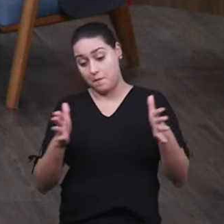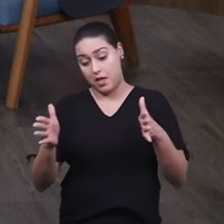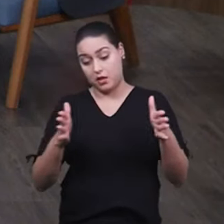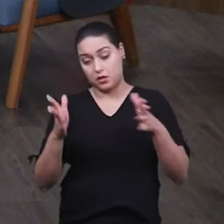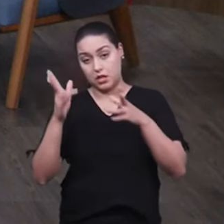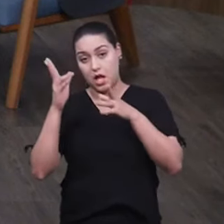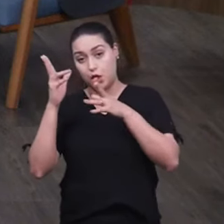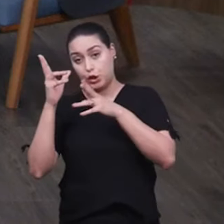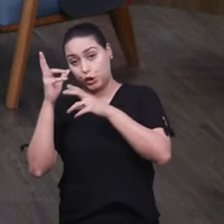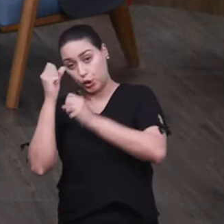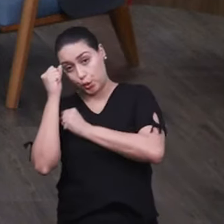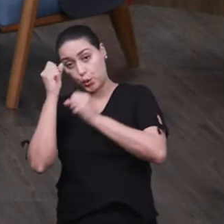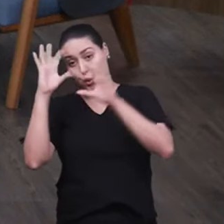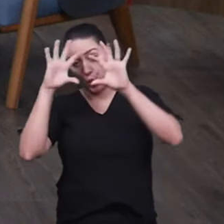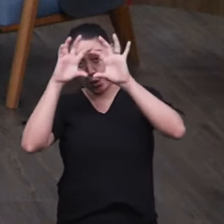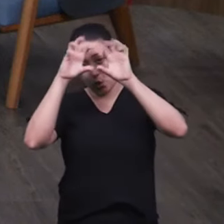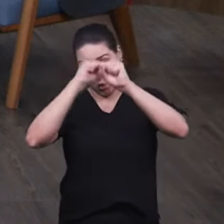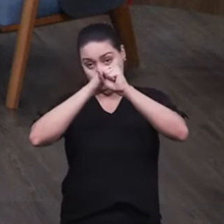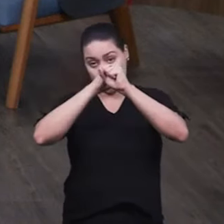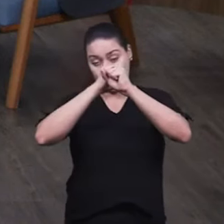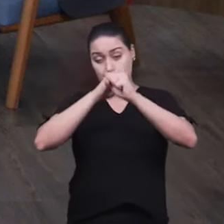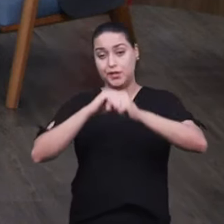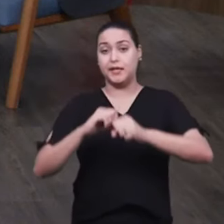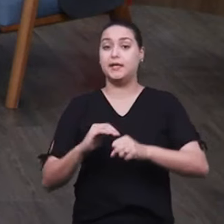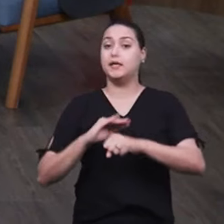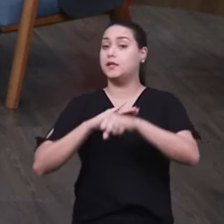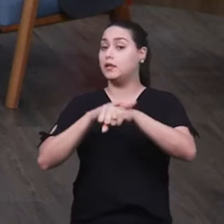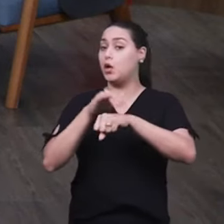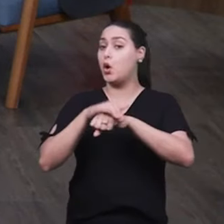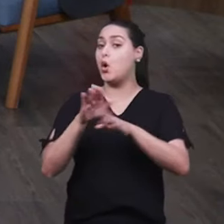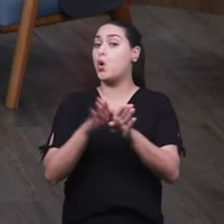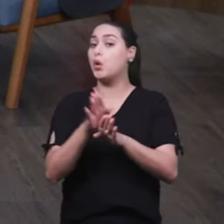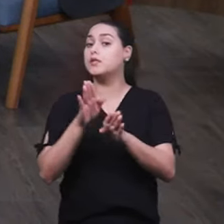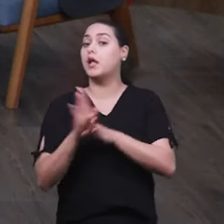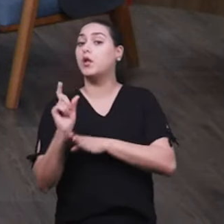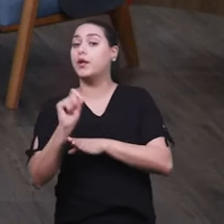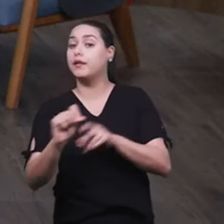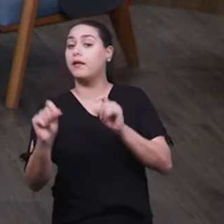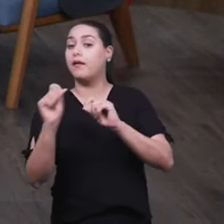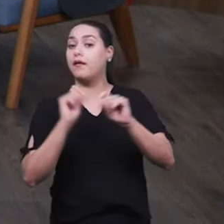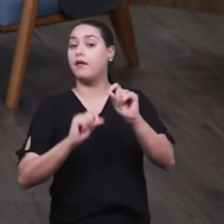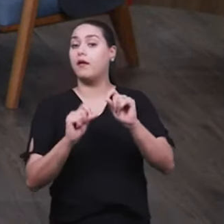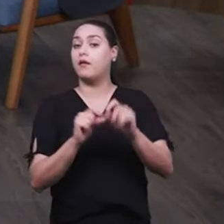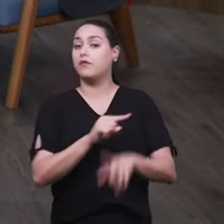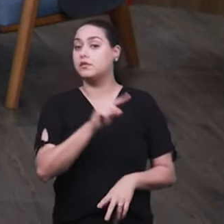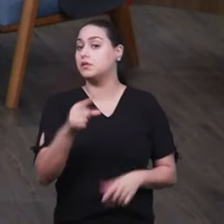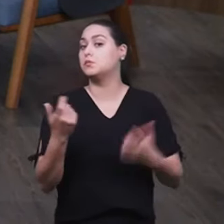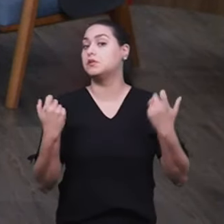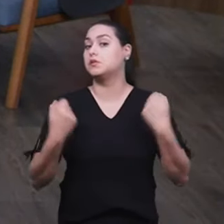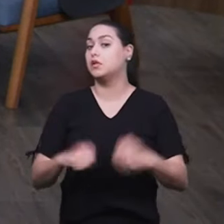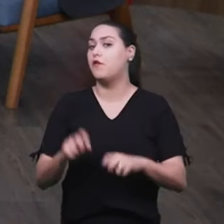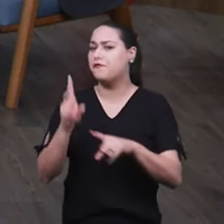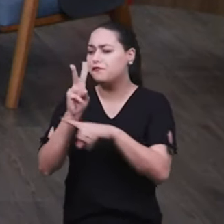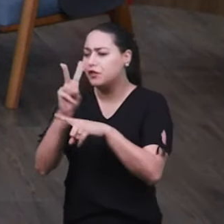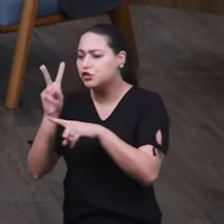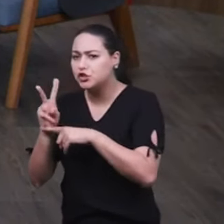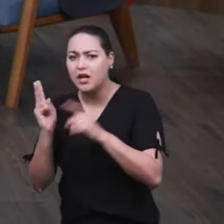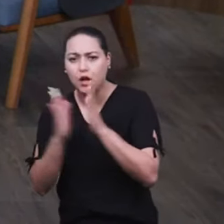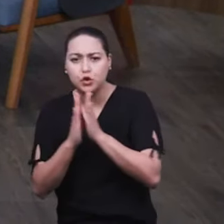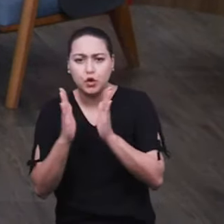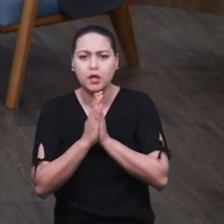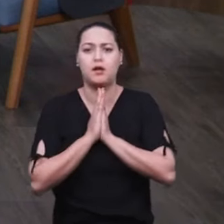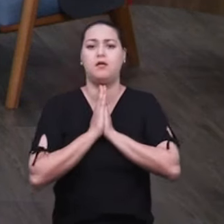da noite que o Senhor Jesus aconselha, lá nos evangelhos, vigiai e orai. Né?